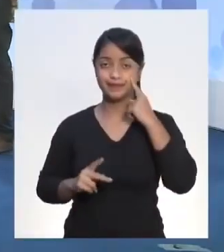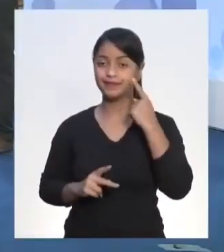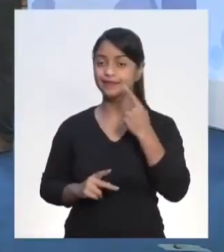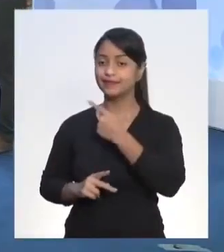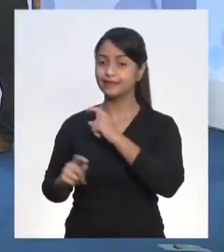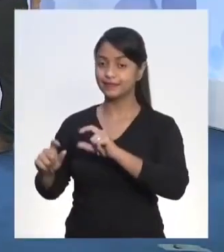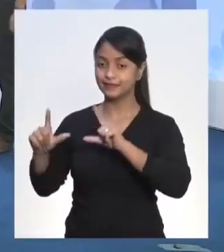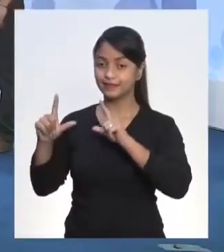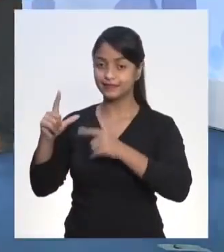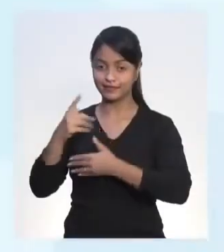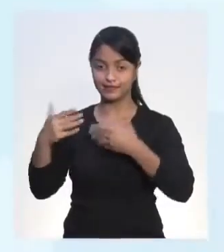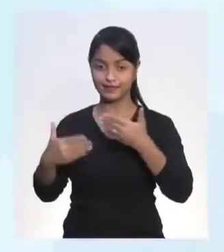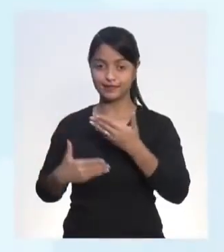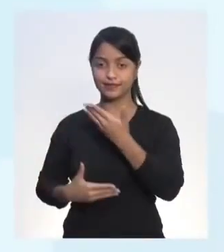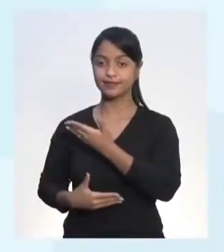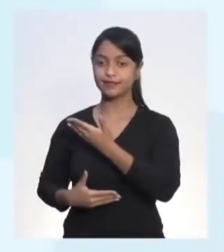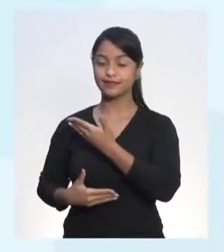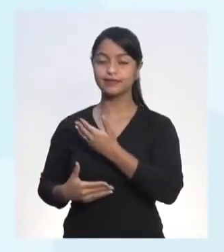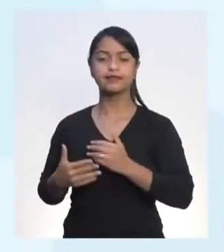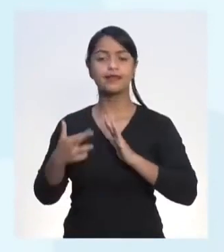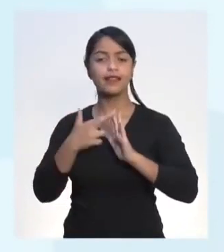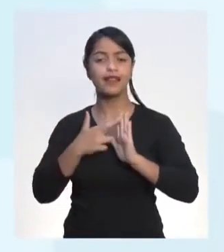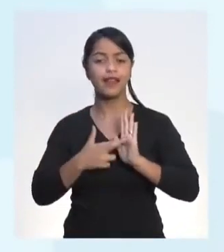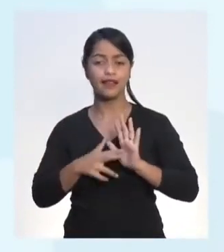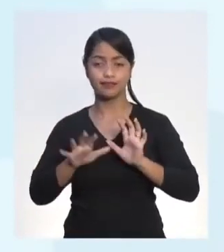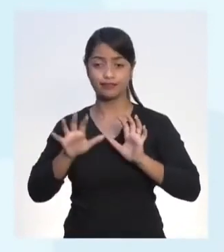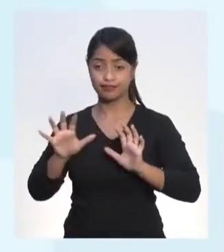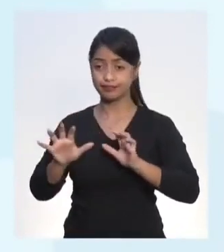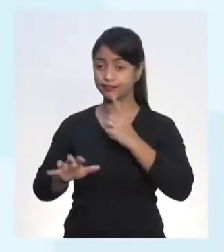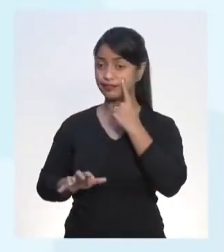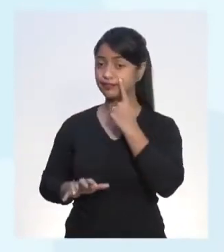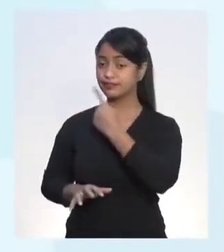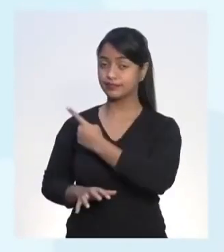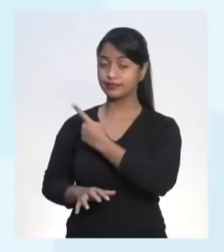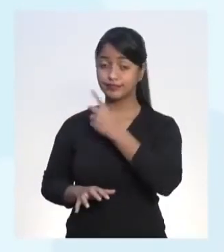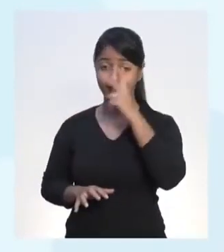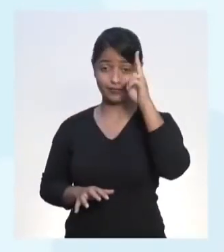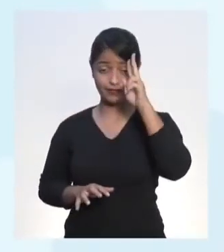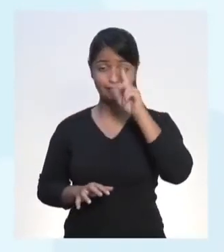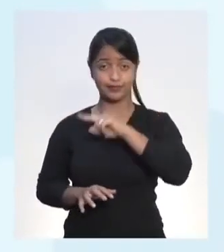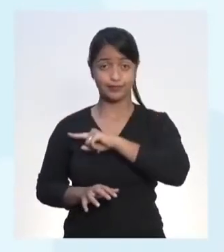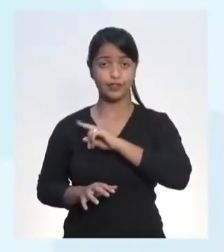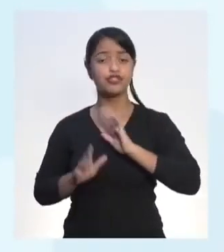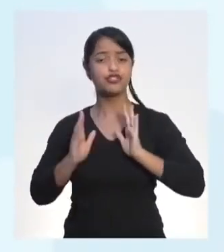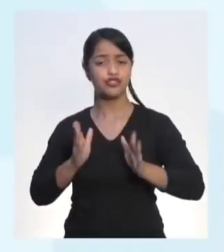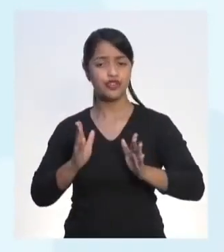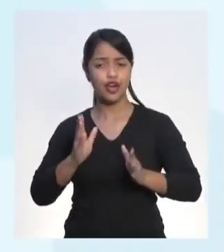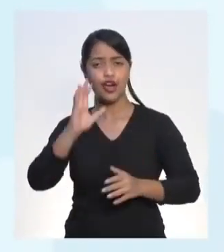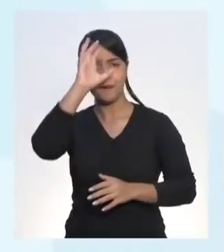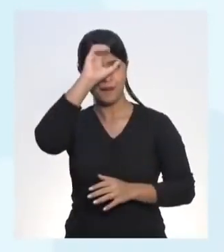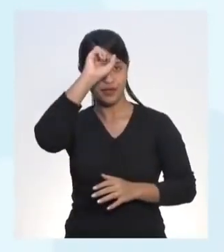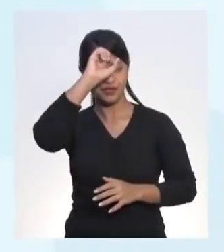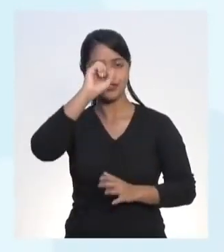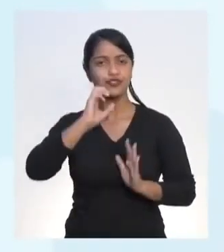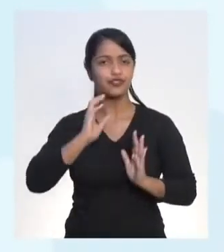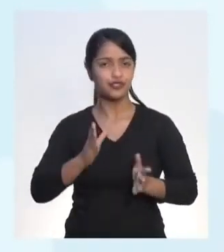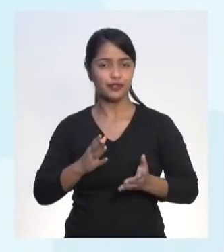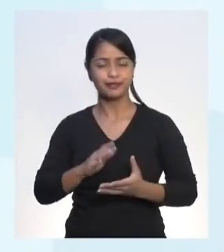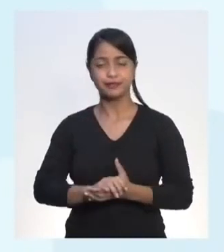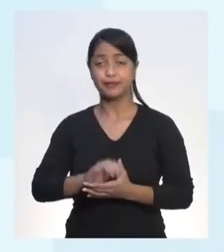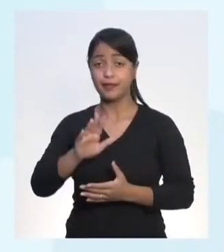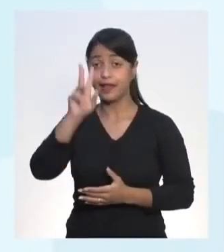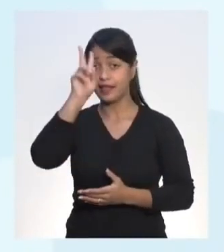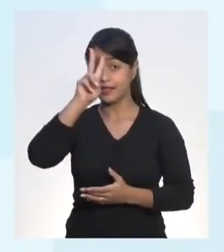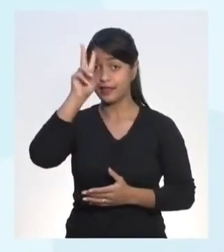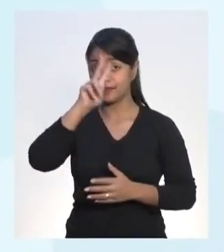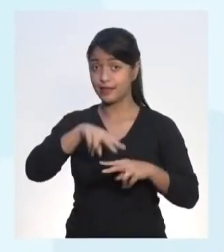para eles, diretor, na tela. Então, as regrinhas de sinal, só para lembrar, né, nós já fizemos, só para retomar, tem o seguinte.